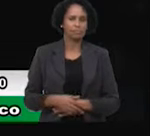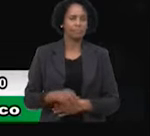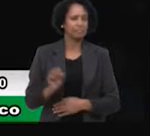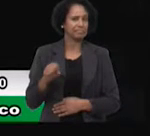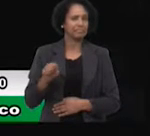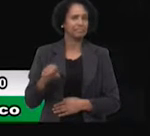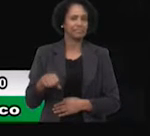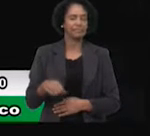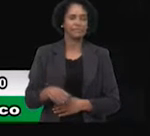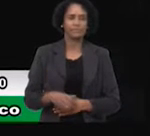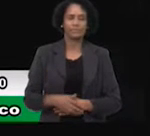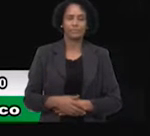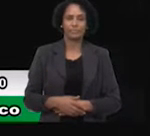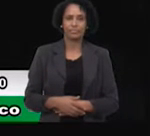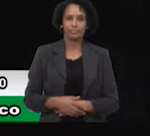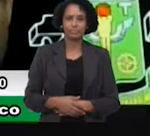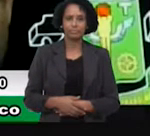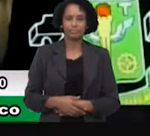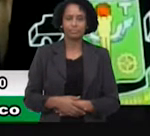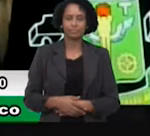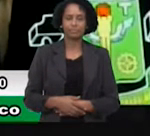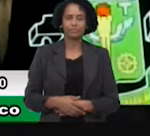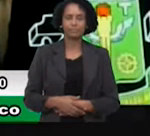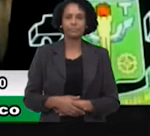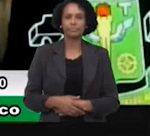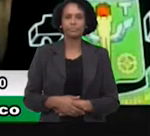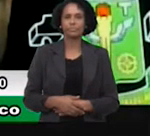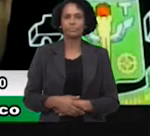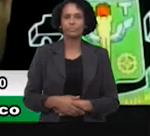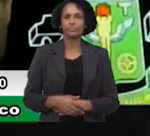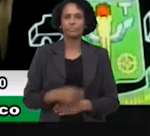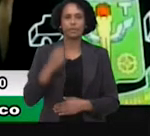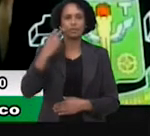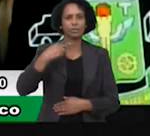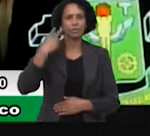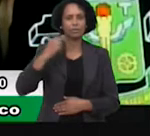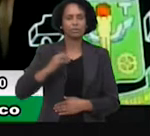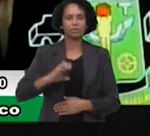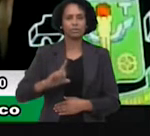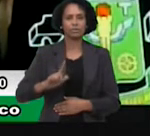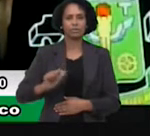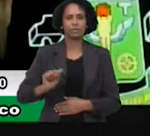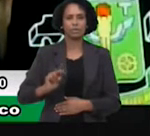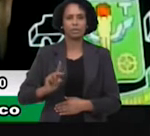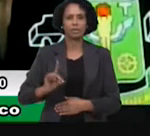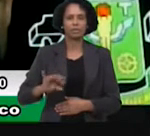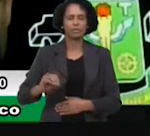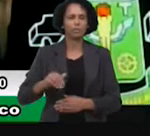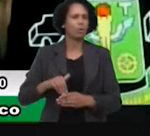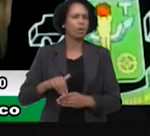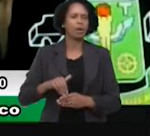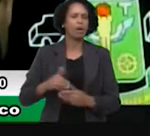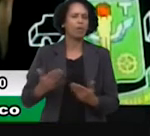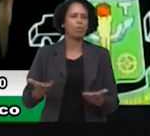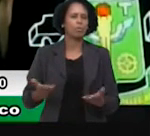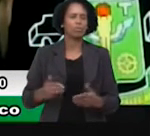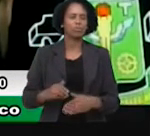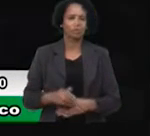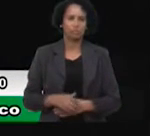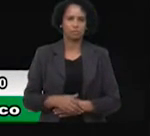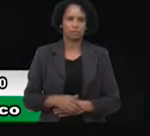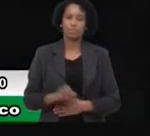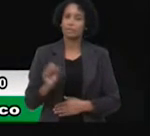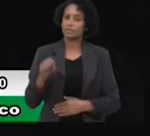Sim. Registrado o voto sim do nobre vereador Batista. Nobre vereador Cláudio Locadora, como vota, Vossa Excelência? Sim,